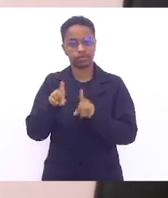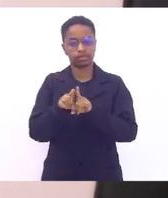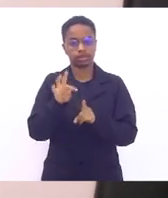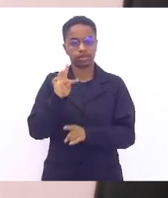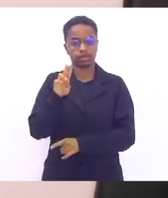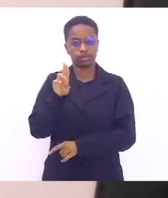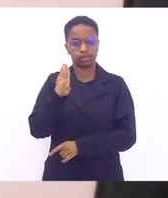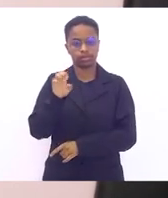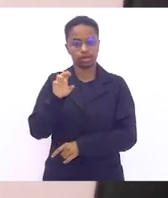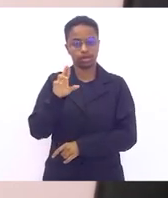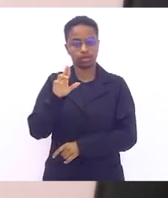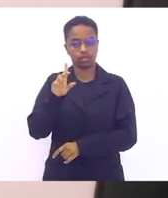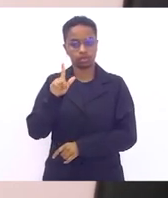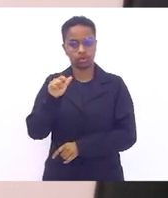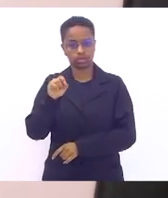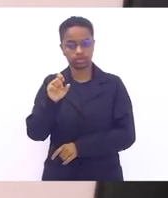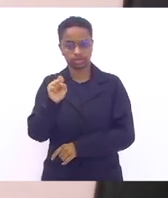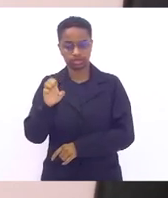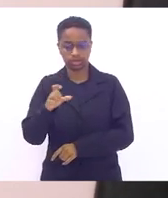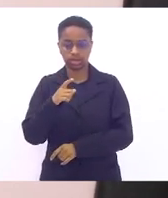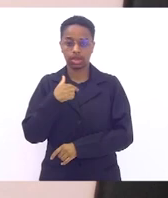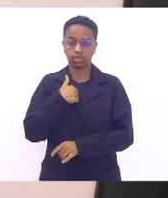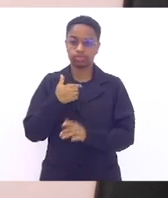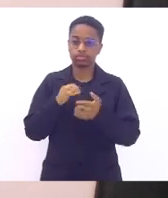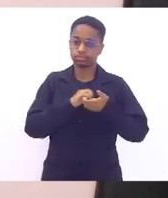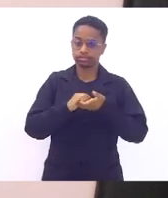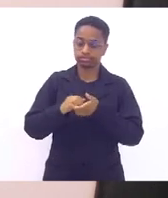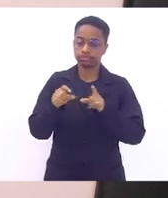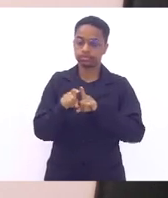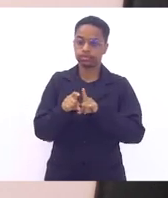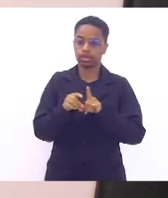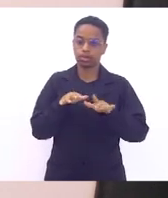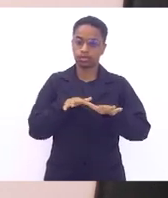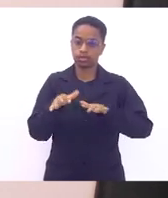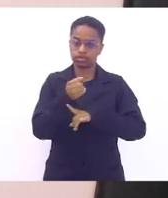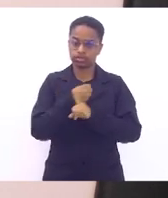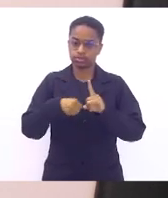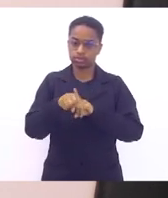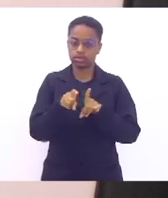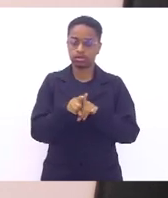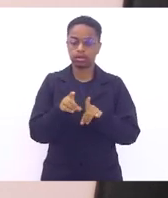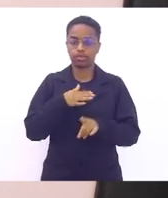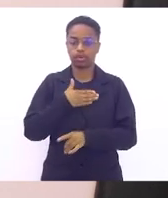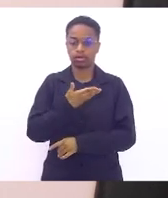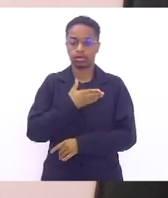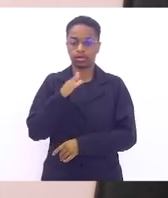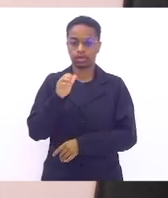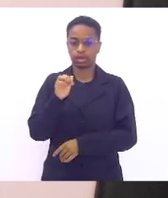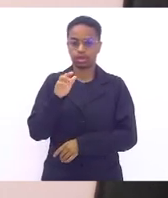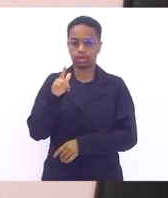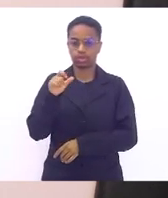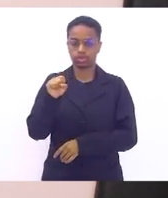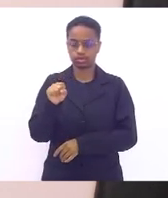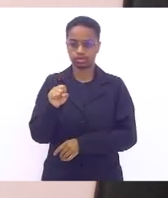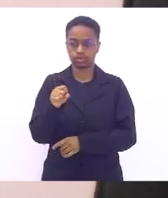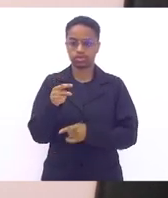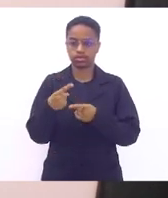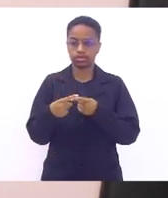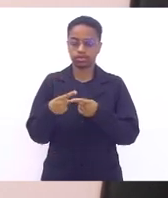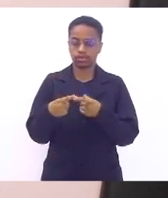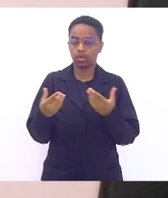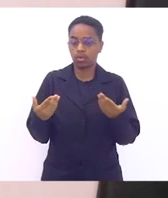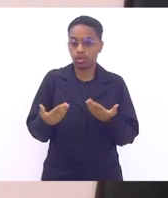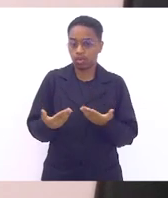e eu quero saudar aqui o movimento social e ao meu colega Carlos Basília, porque